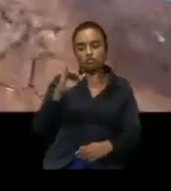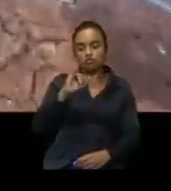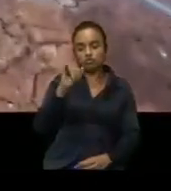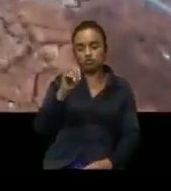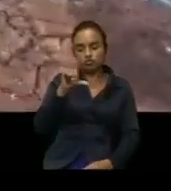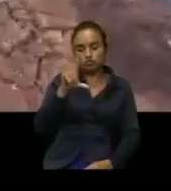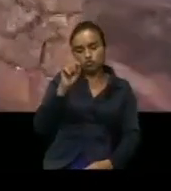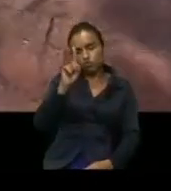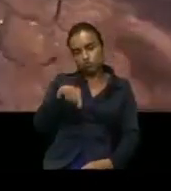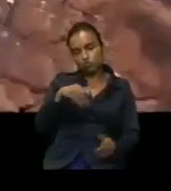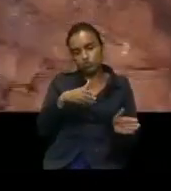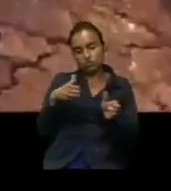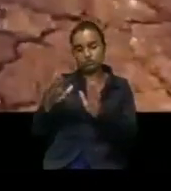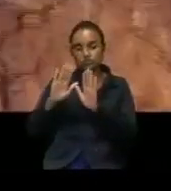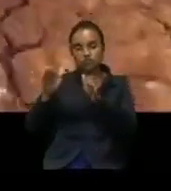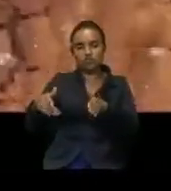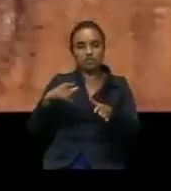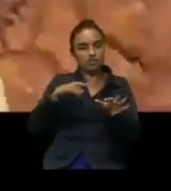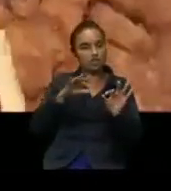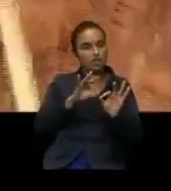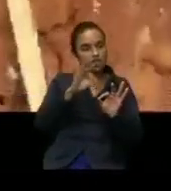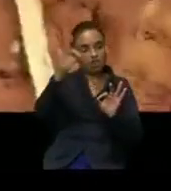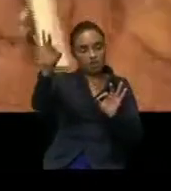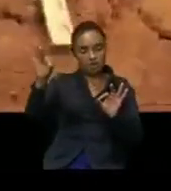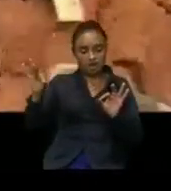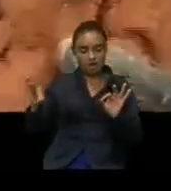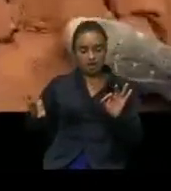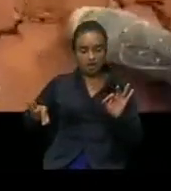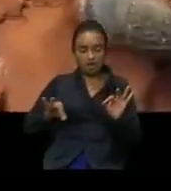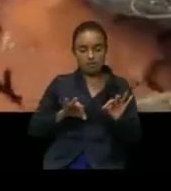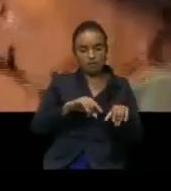ele fez o alinhamento da obra do meio-fio.